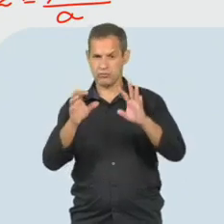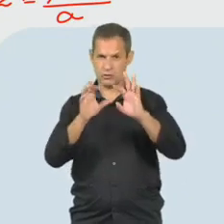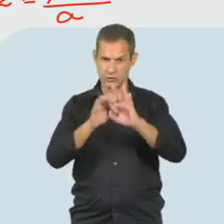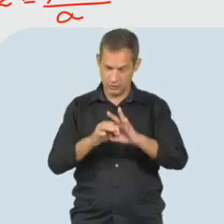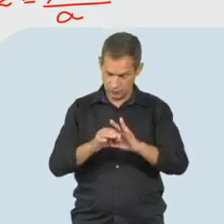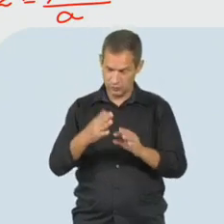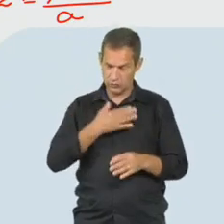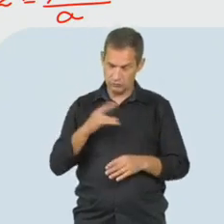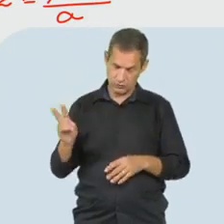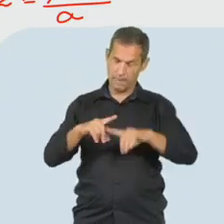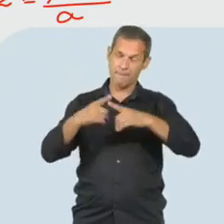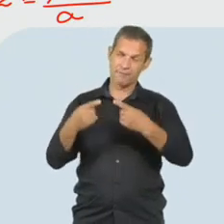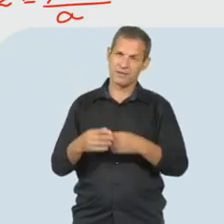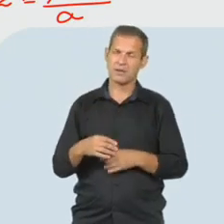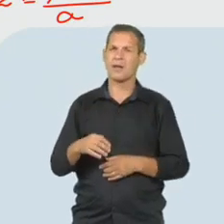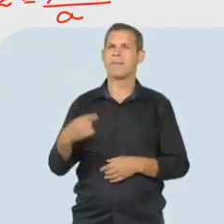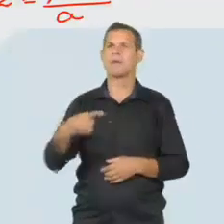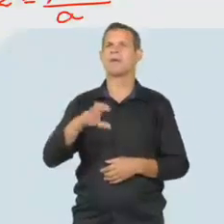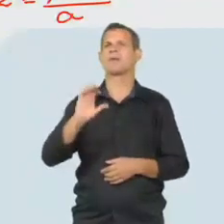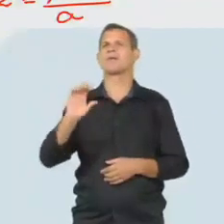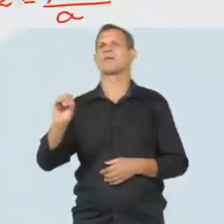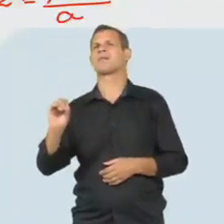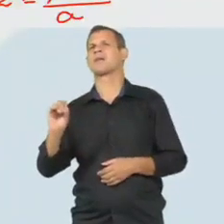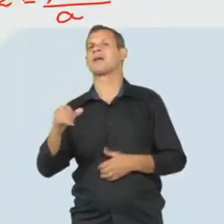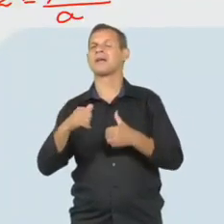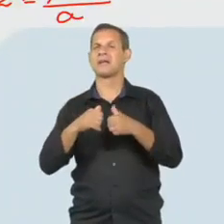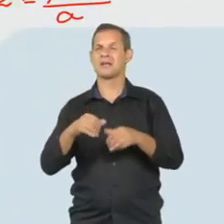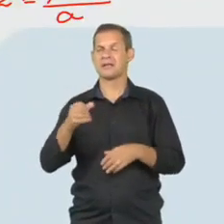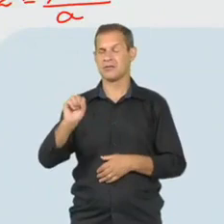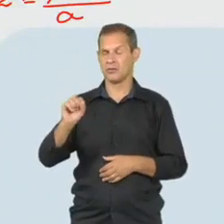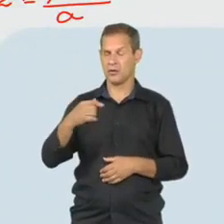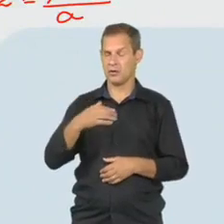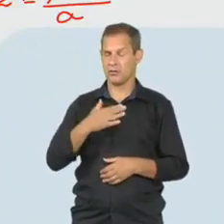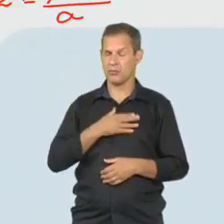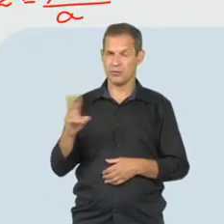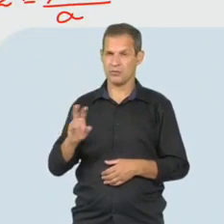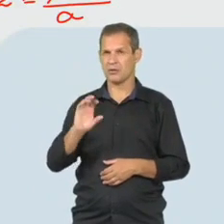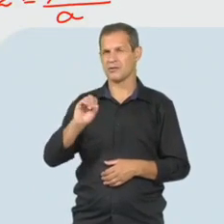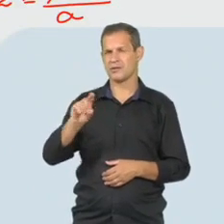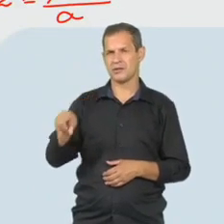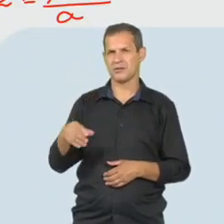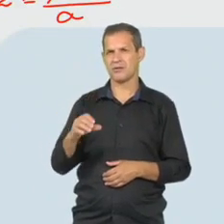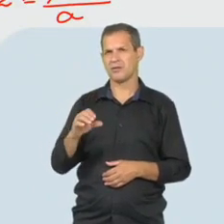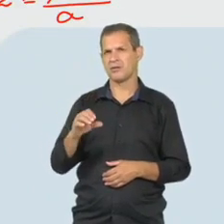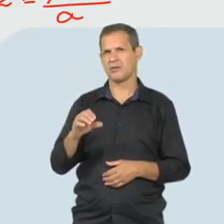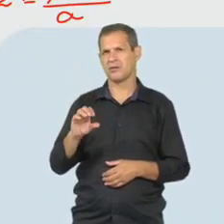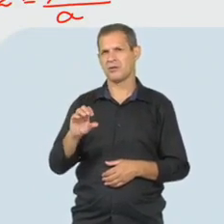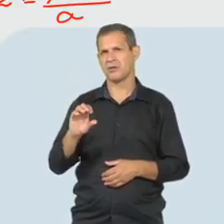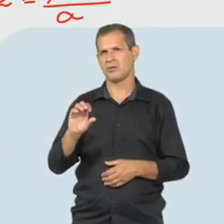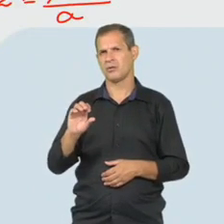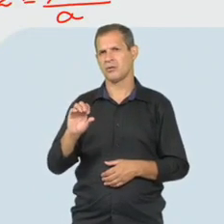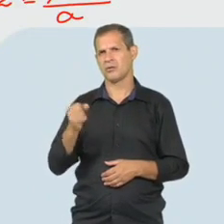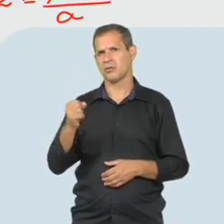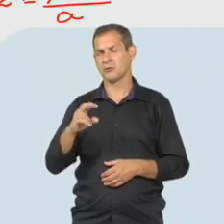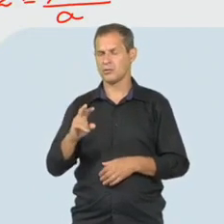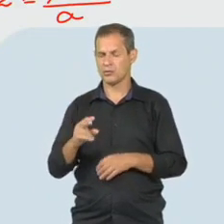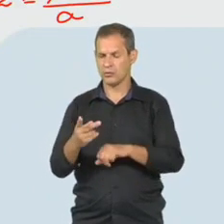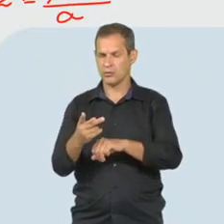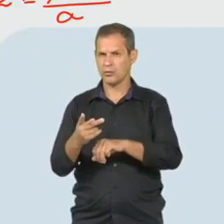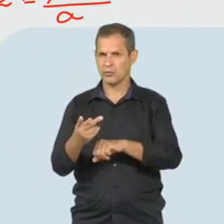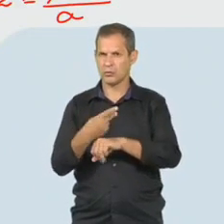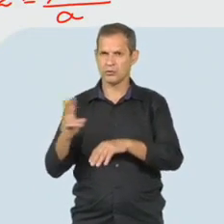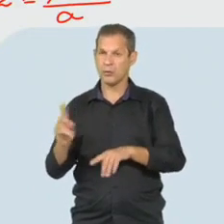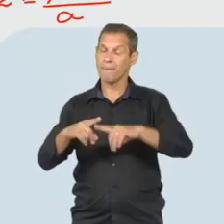os meus valores, que vai ser menos 0 aqui, esse 8, aí o meu valor aqui vai ser 0,8, o valor que eu estou procurando. Então a